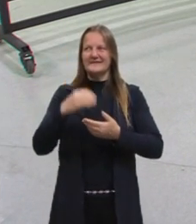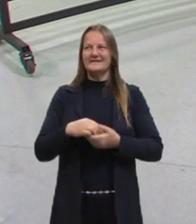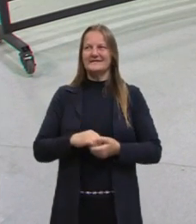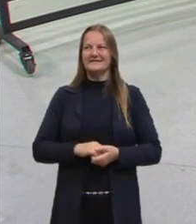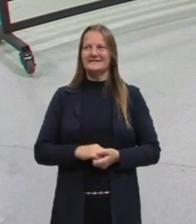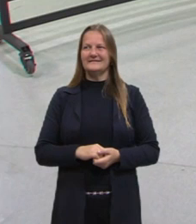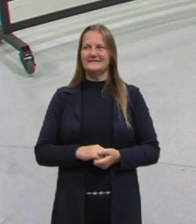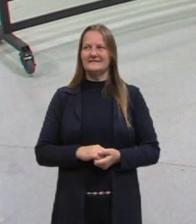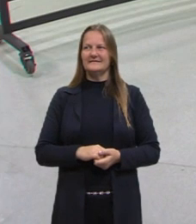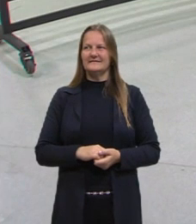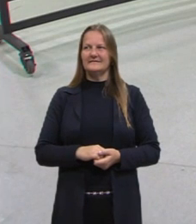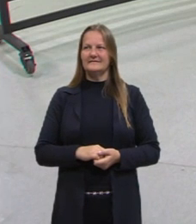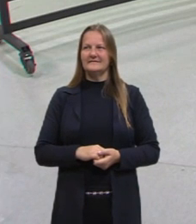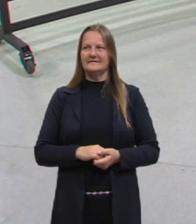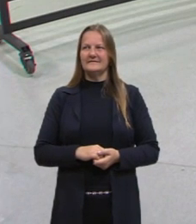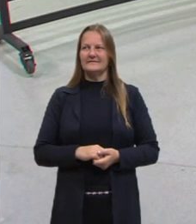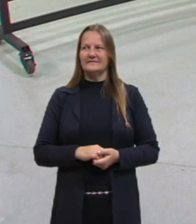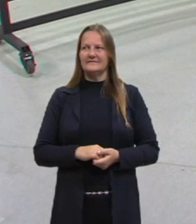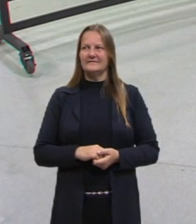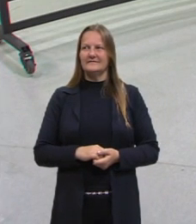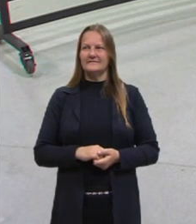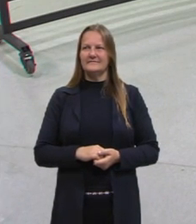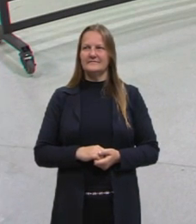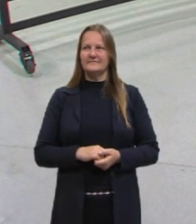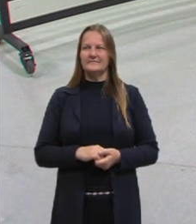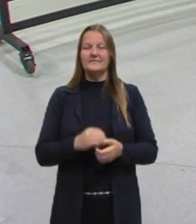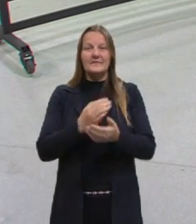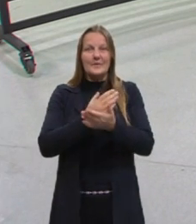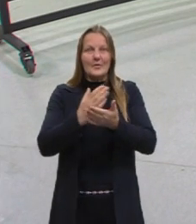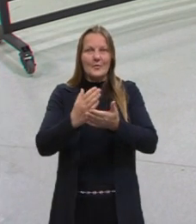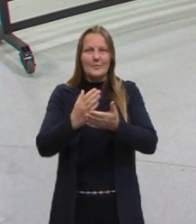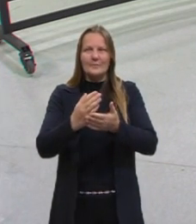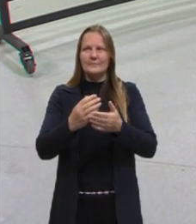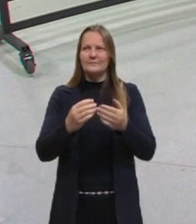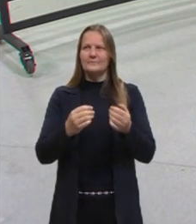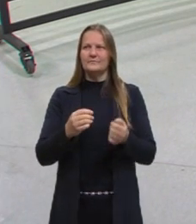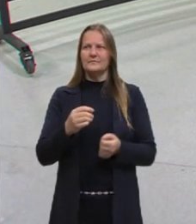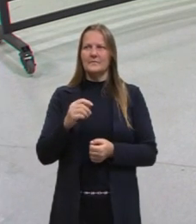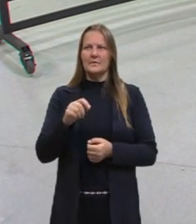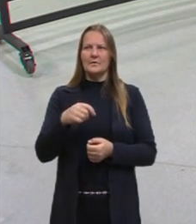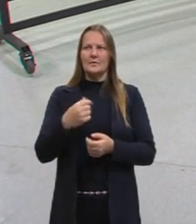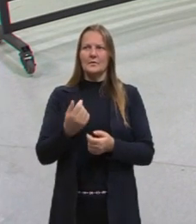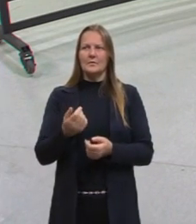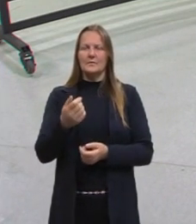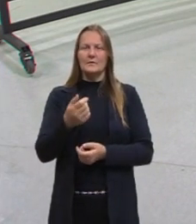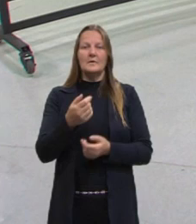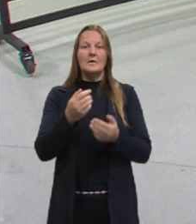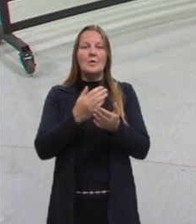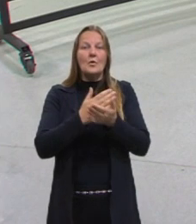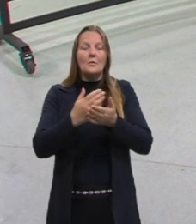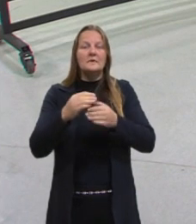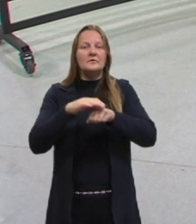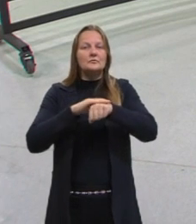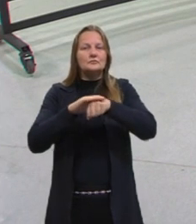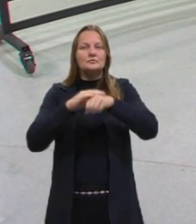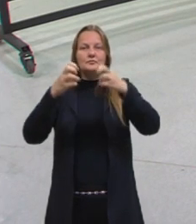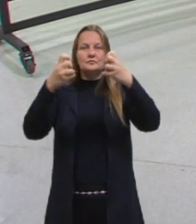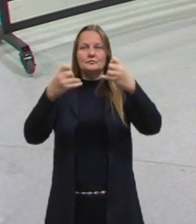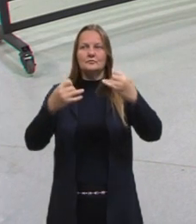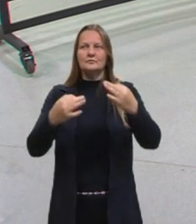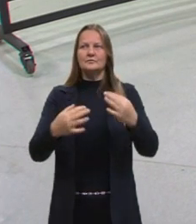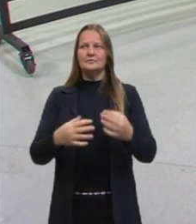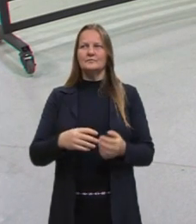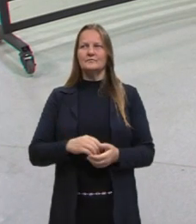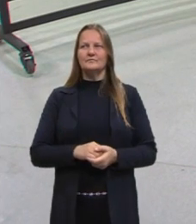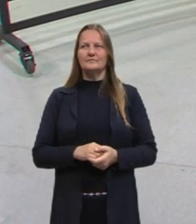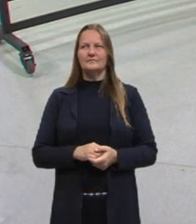agradeço Então vamos lá então gente eu vou passar o bastão para ela porque acho que você já deve estar um pouquinho